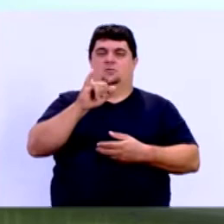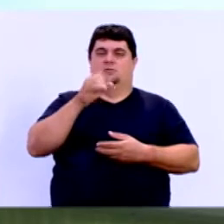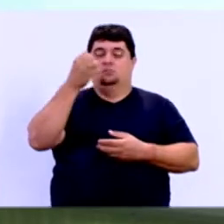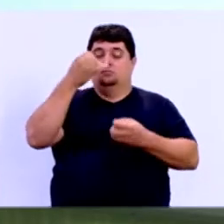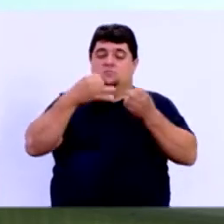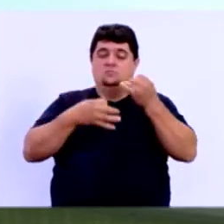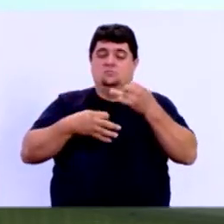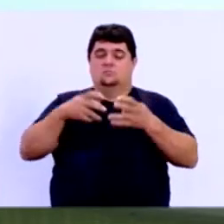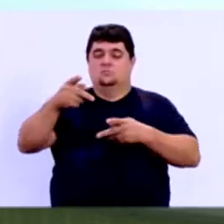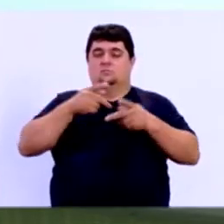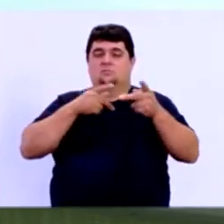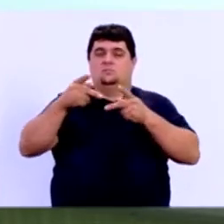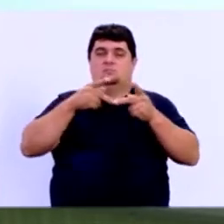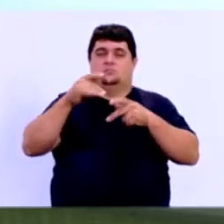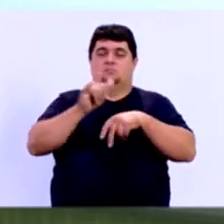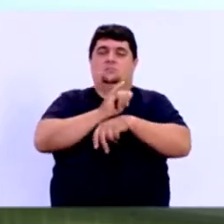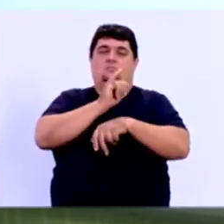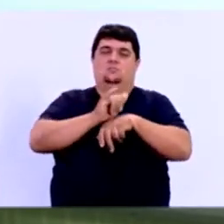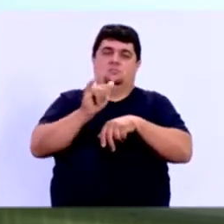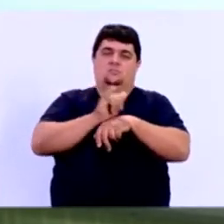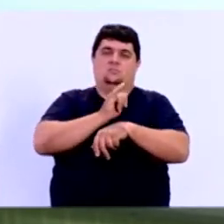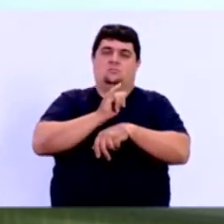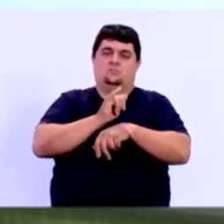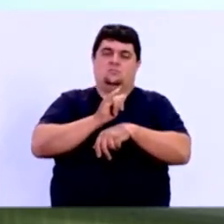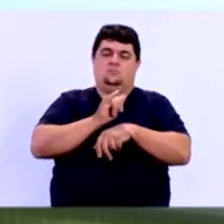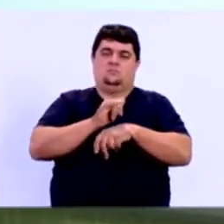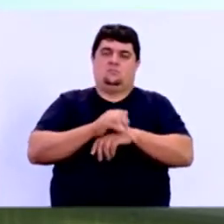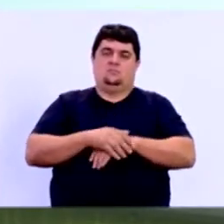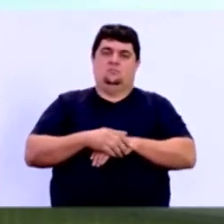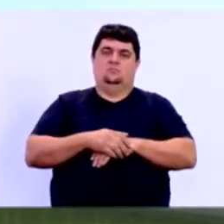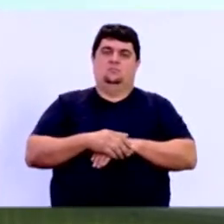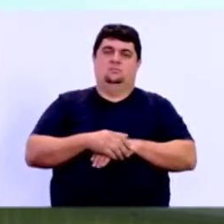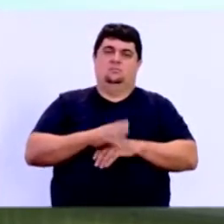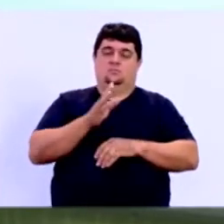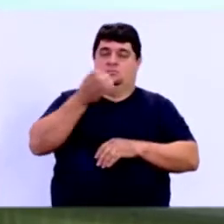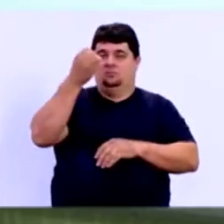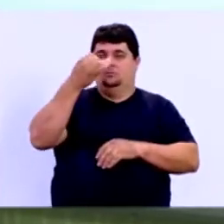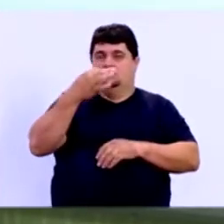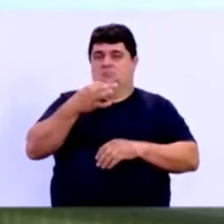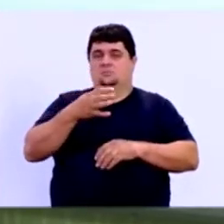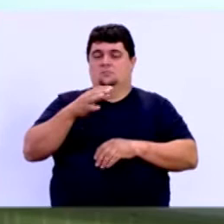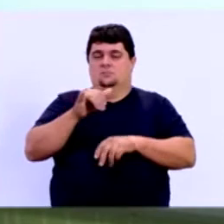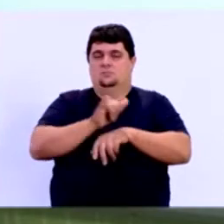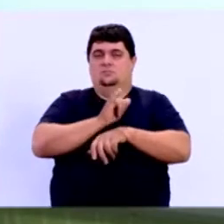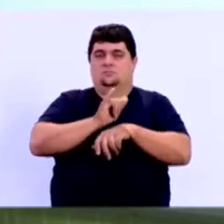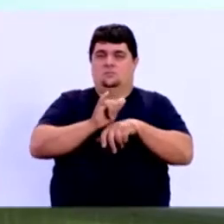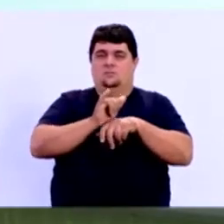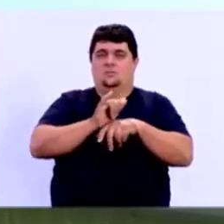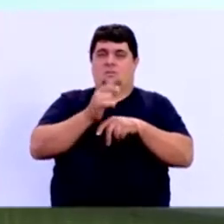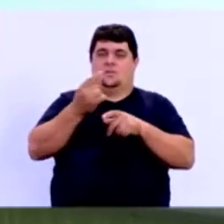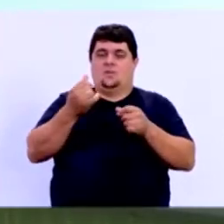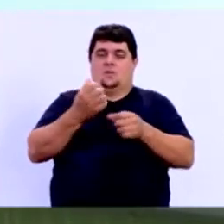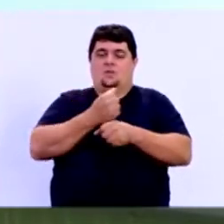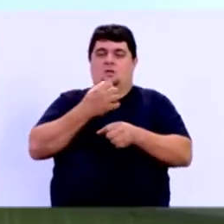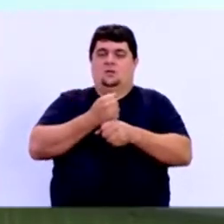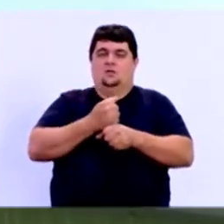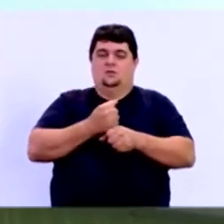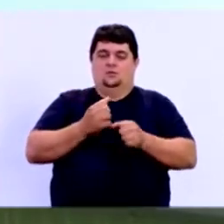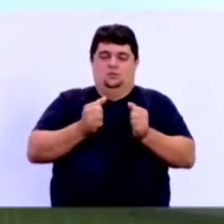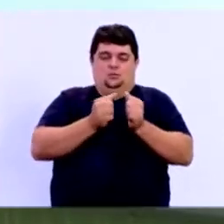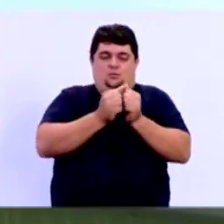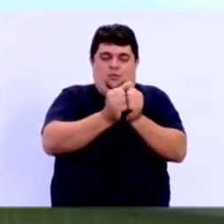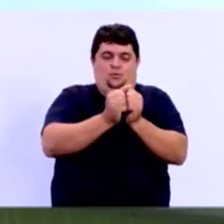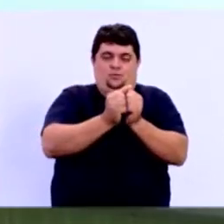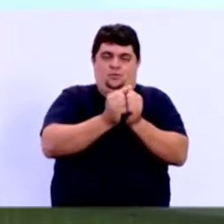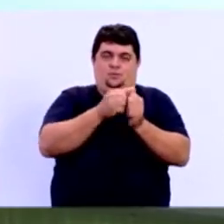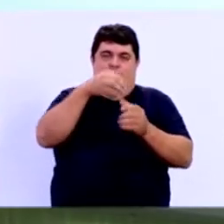desse planejamento estratégico dentro da organização, e ele falou também que esse planejamento financeiro, ele compõe esse planejamento estratégico